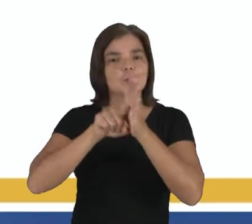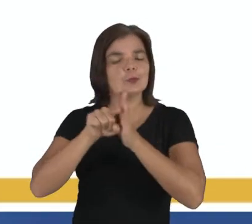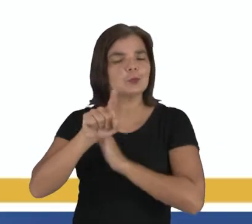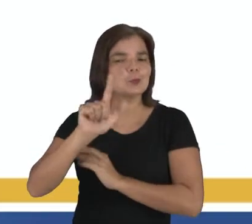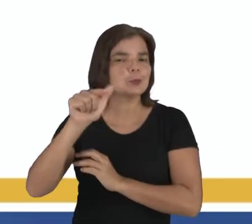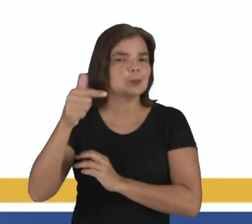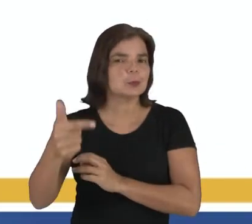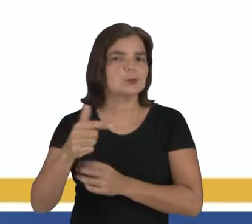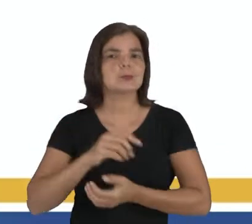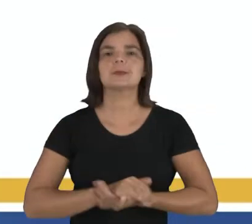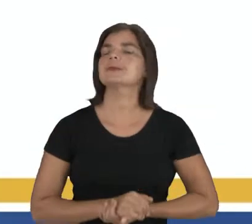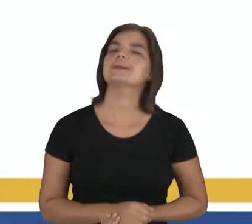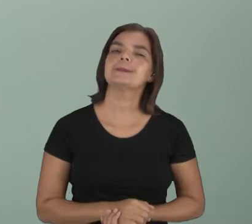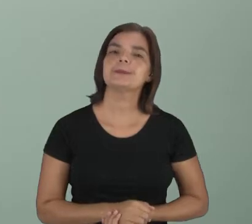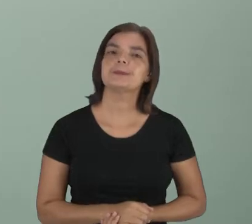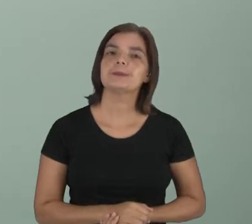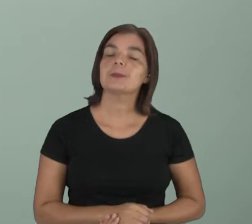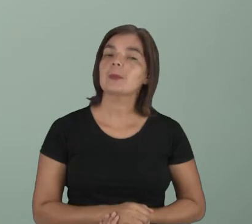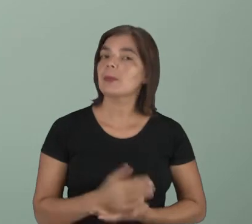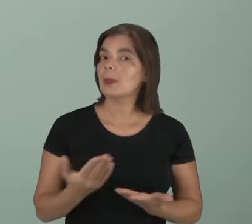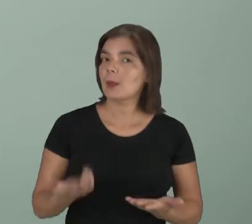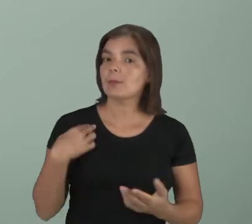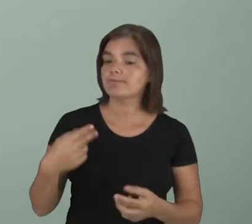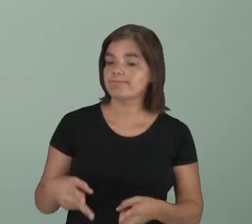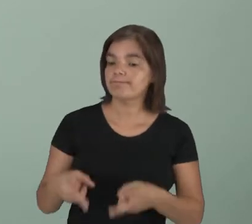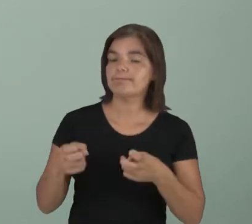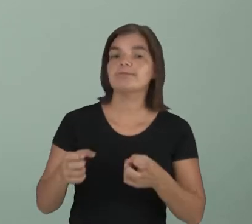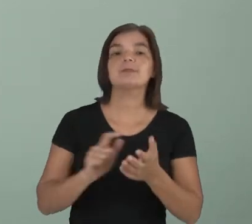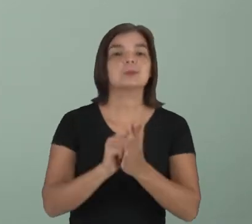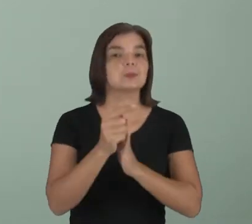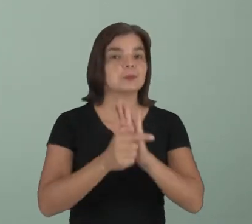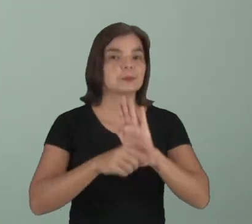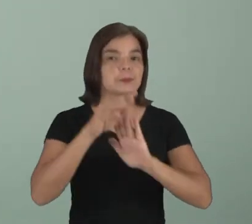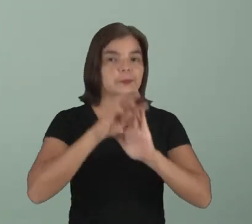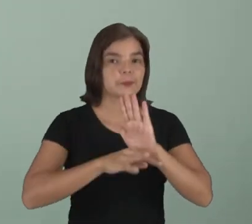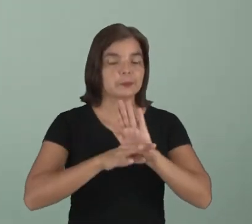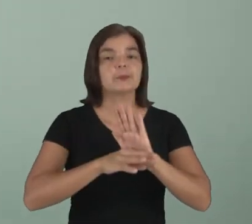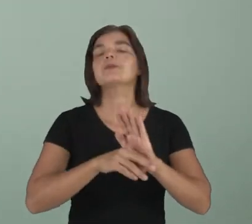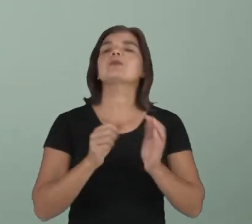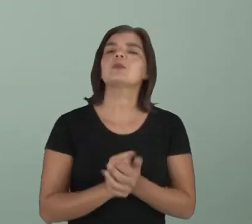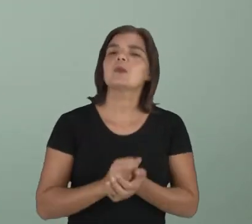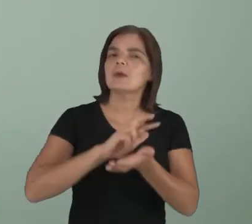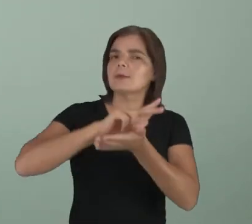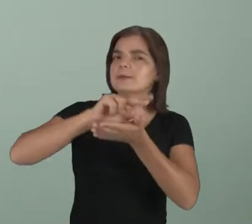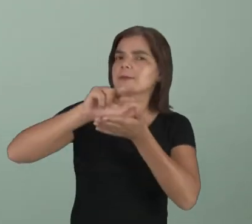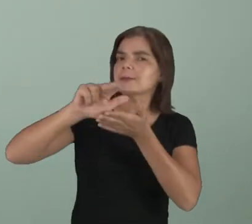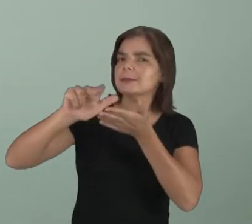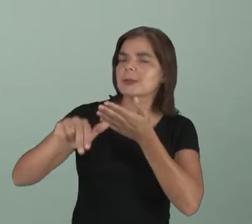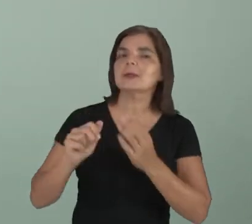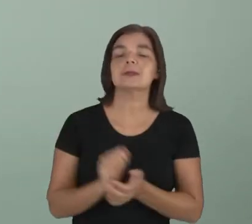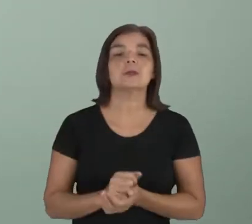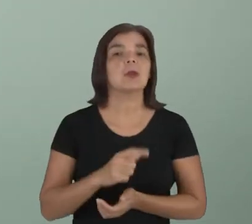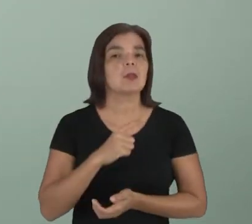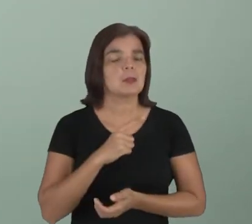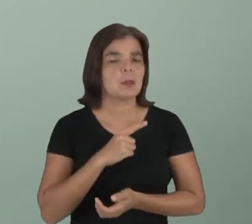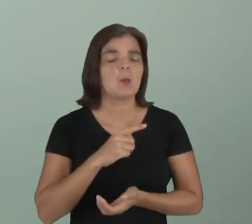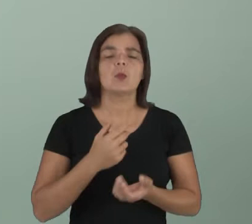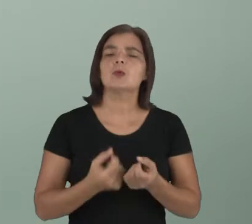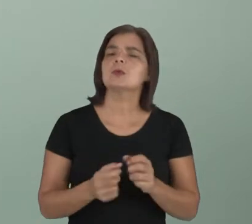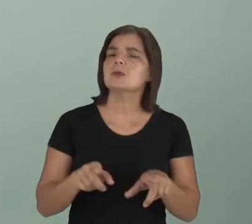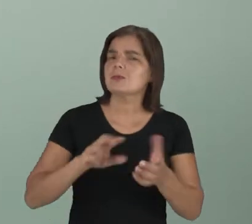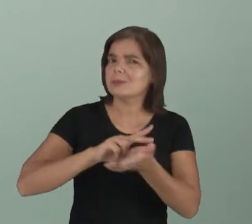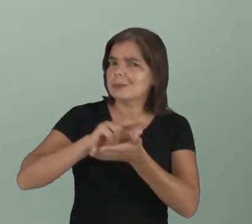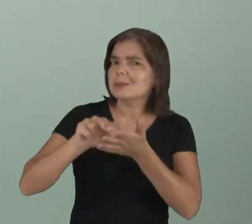e outros. Bom, nós iremos perceber que os gêneros textuais, eles são variados. Nós temos muitos